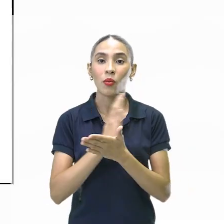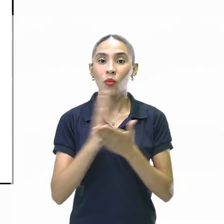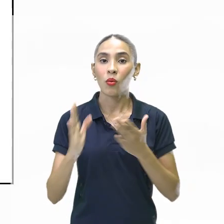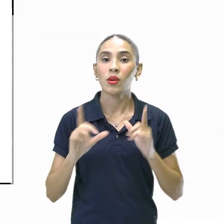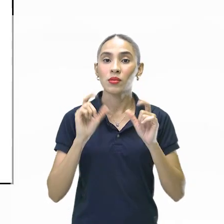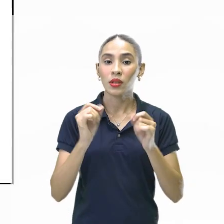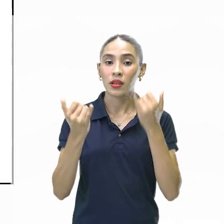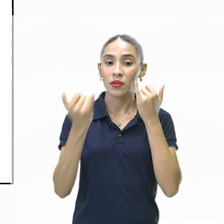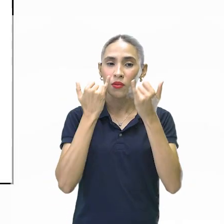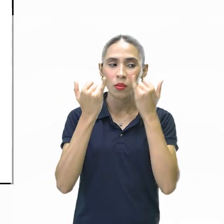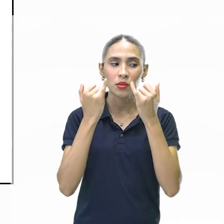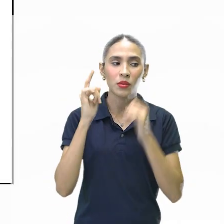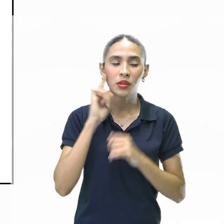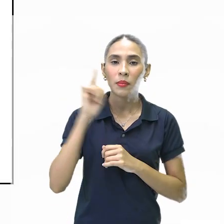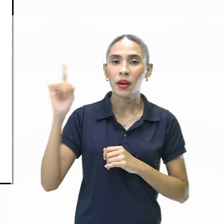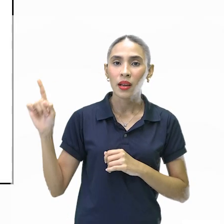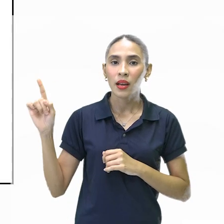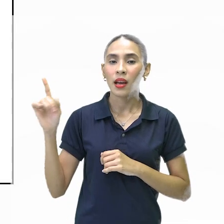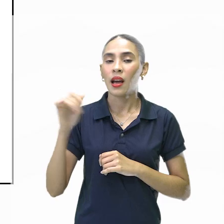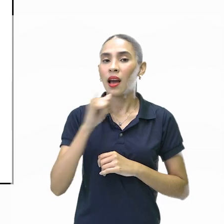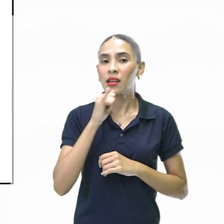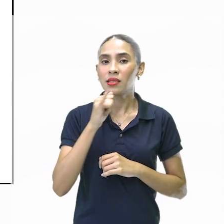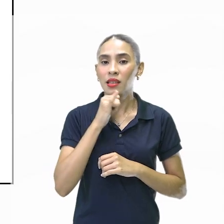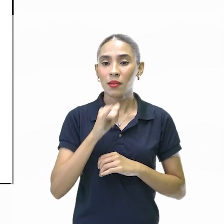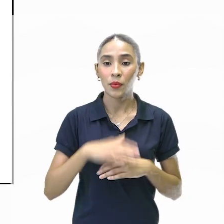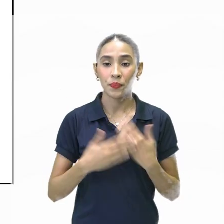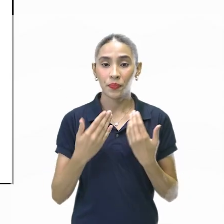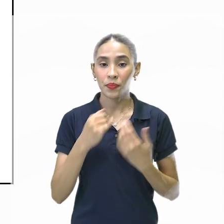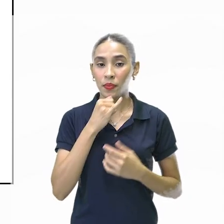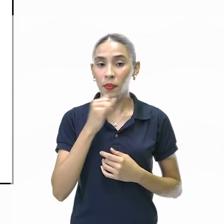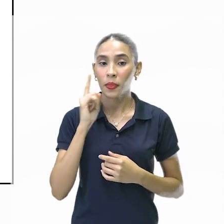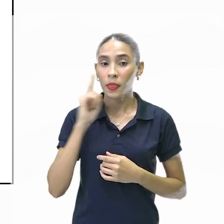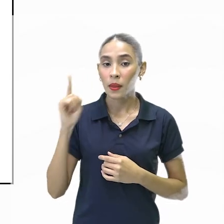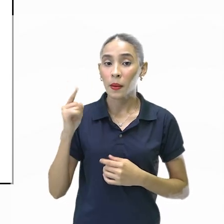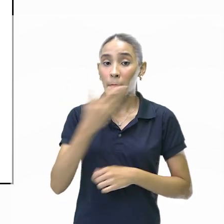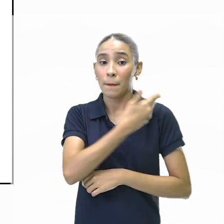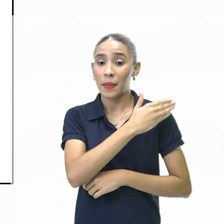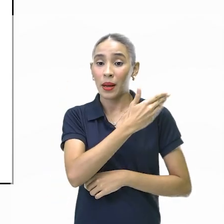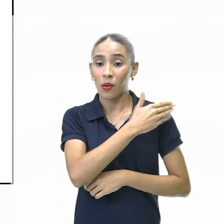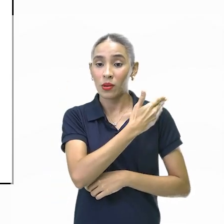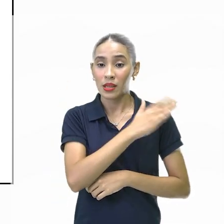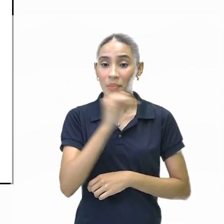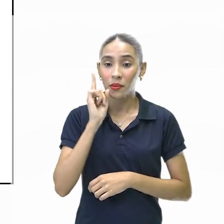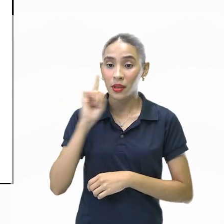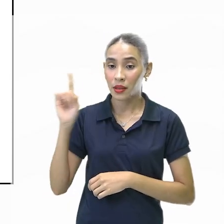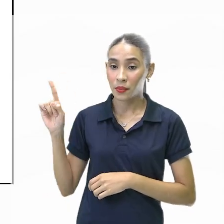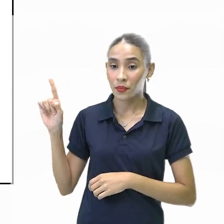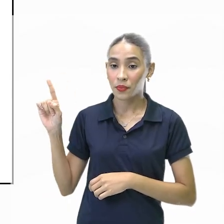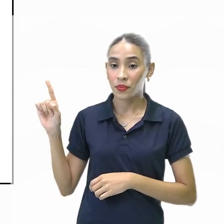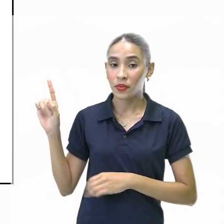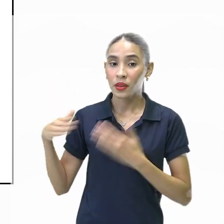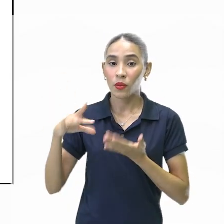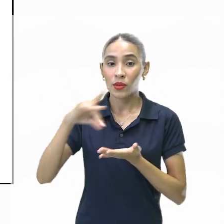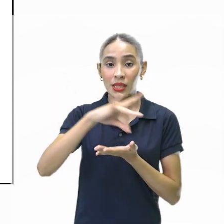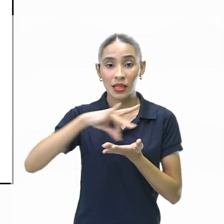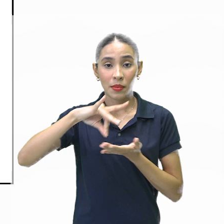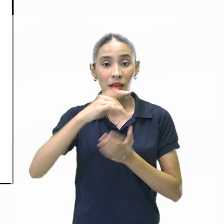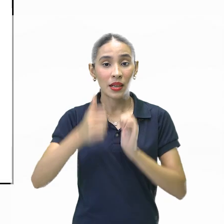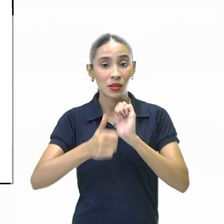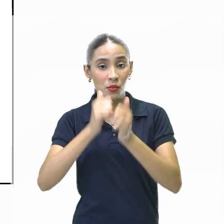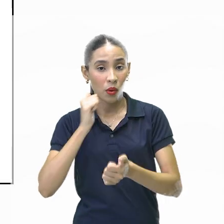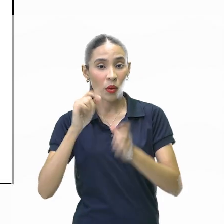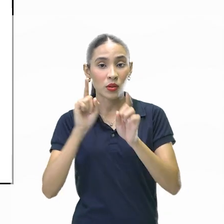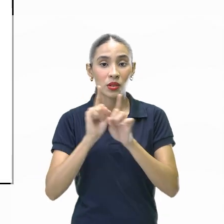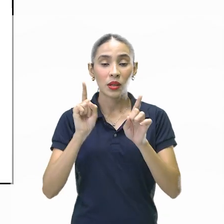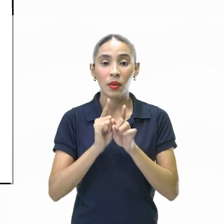manchetes aí para vocês falando sobre essa questão do preconceito, né? Então, o Semean Esporte, o Semean News traz